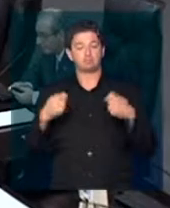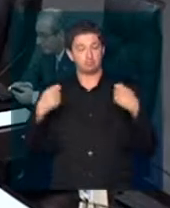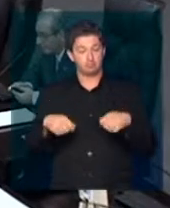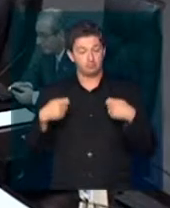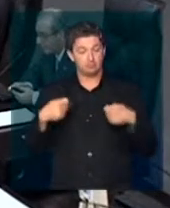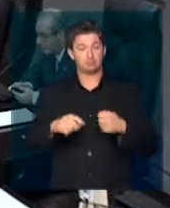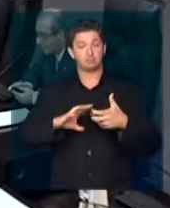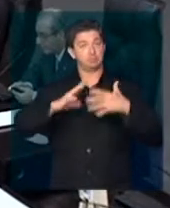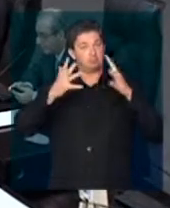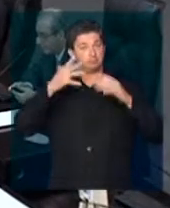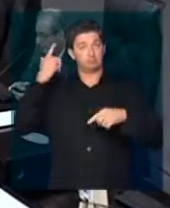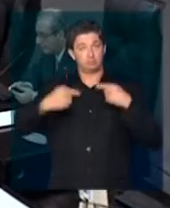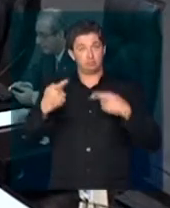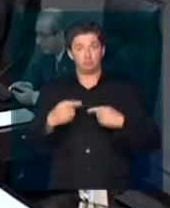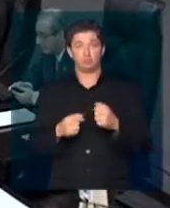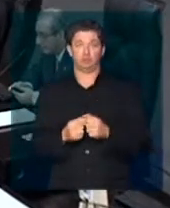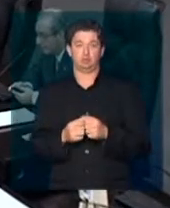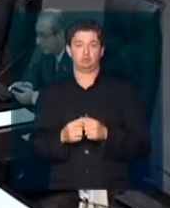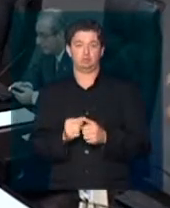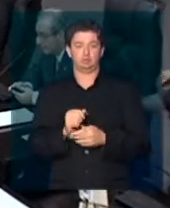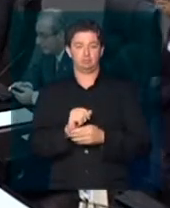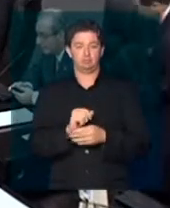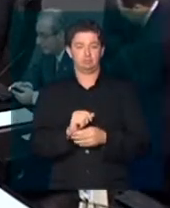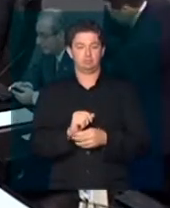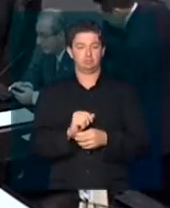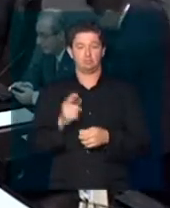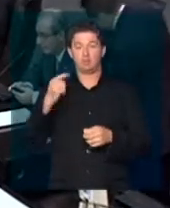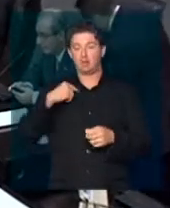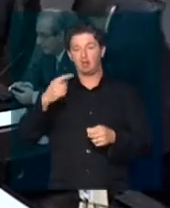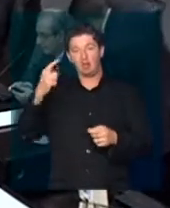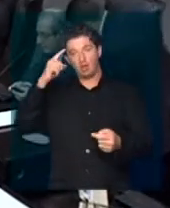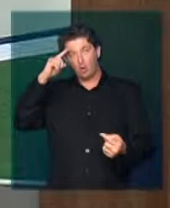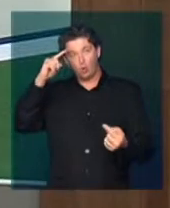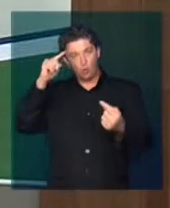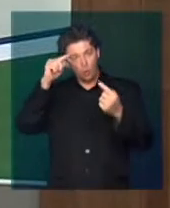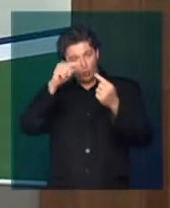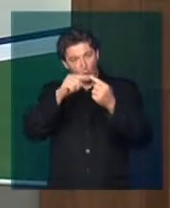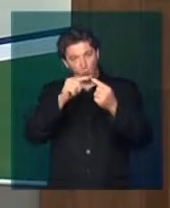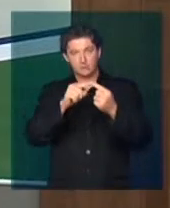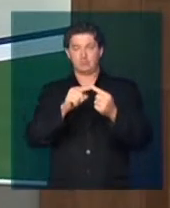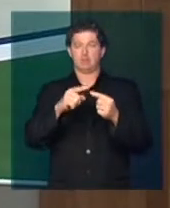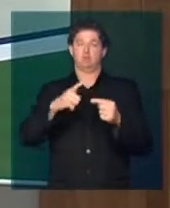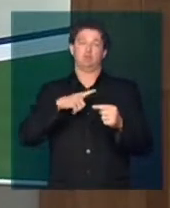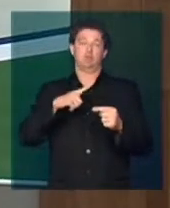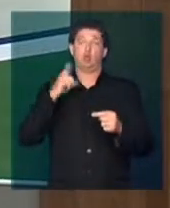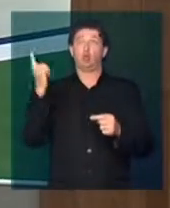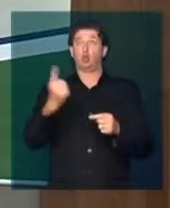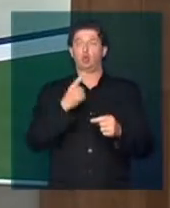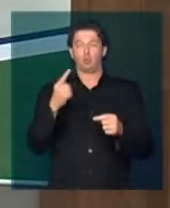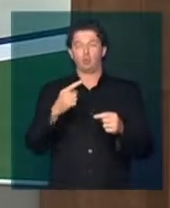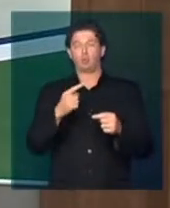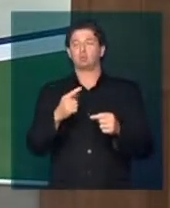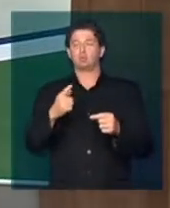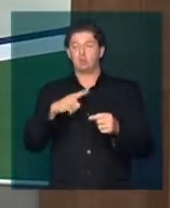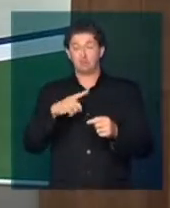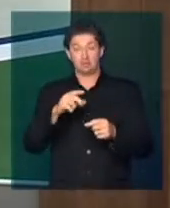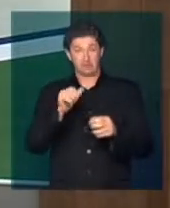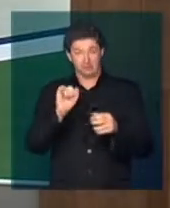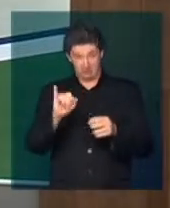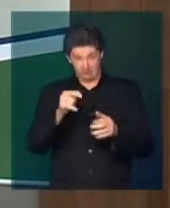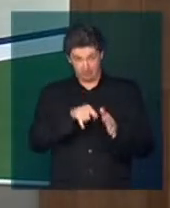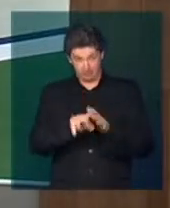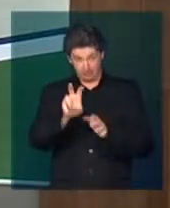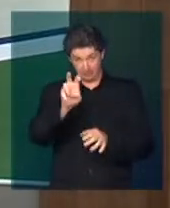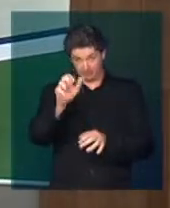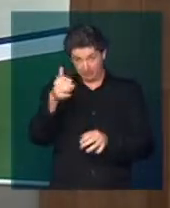precisamos fazer uma reforma política. Isso é um consenso no Congresso Nacional. Se nós perguntarmos aos